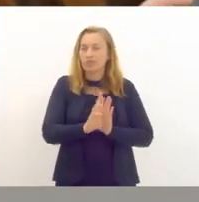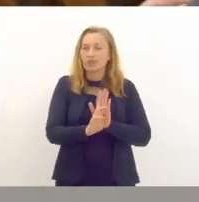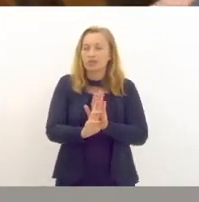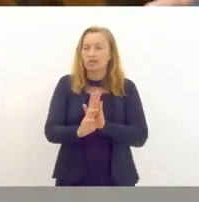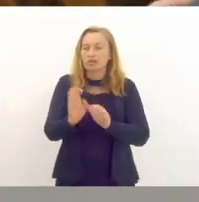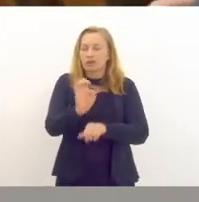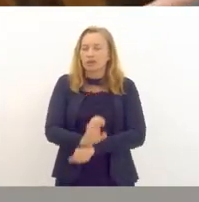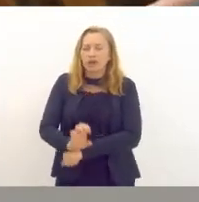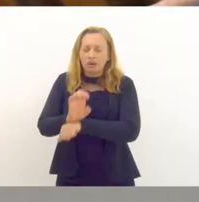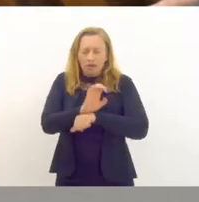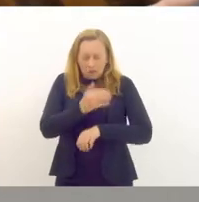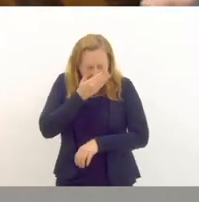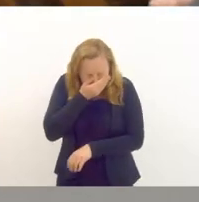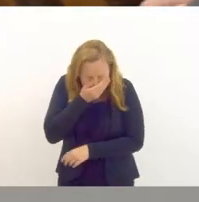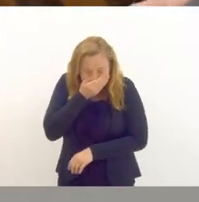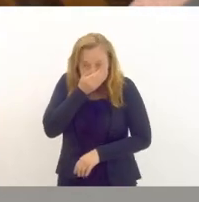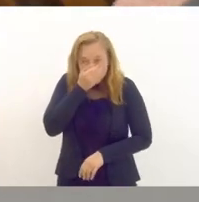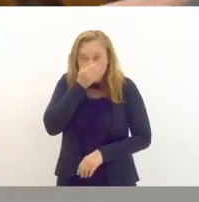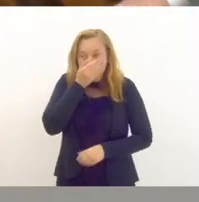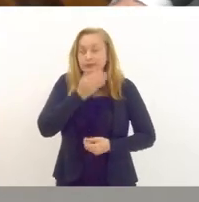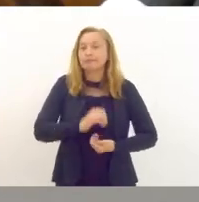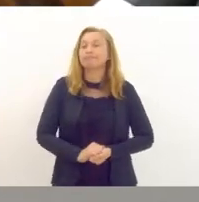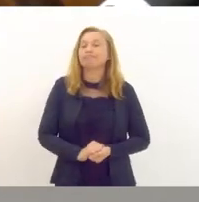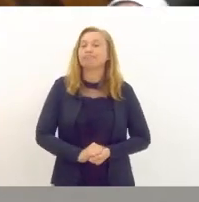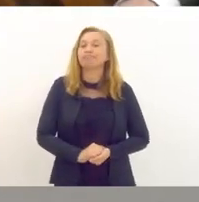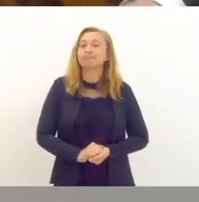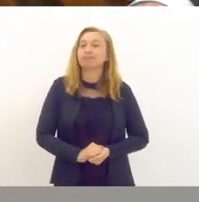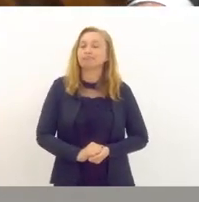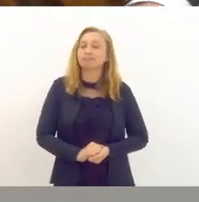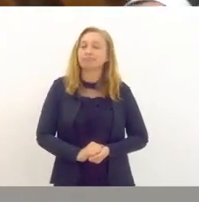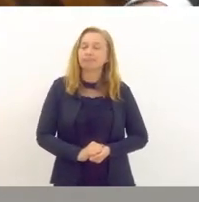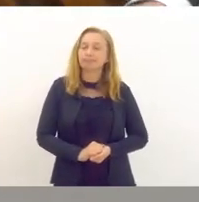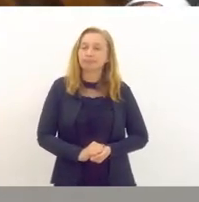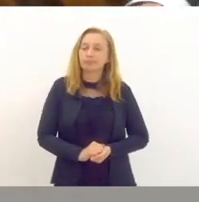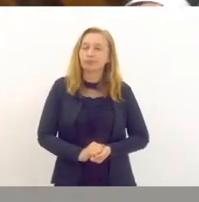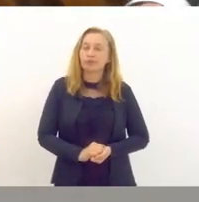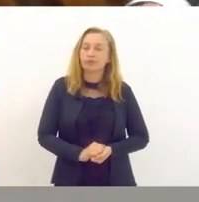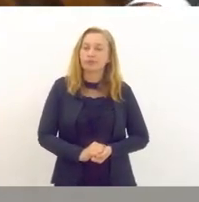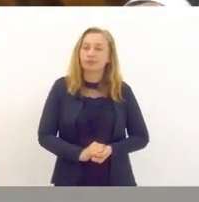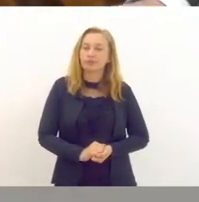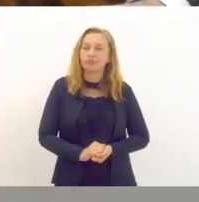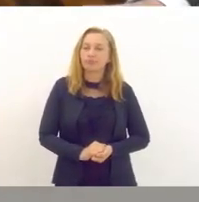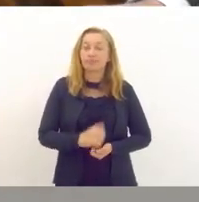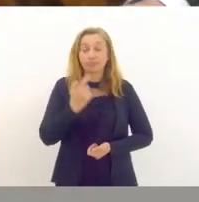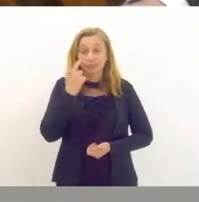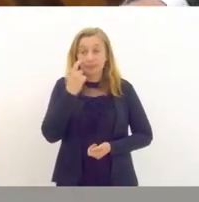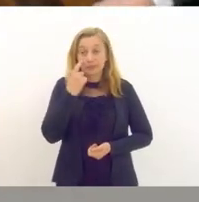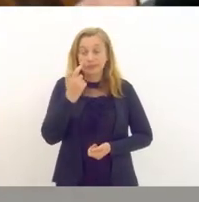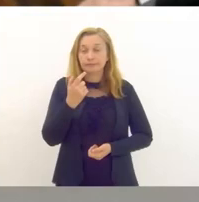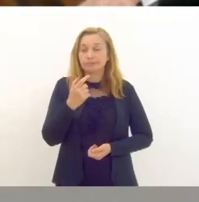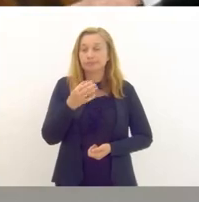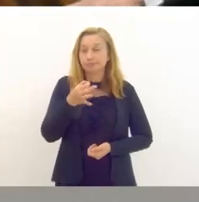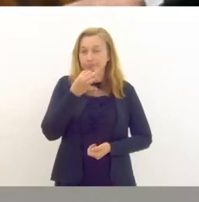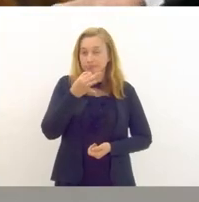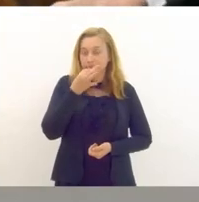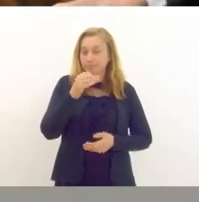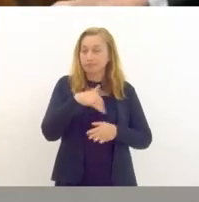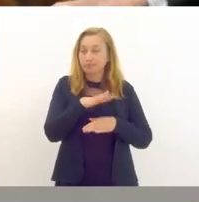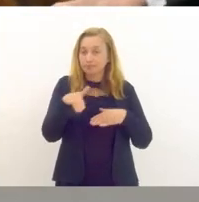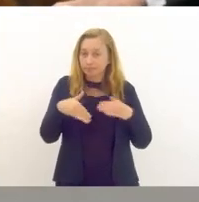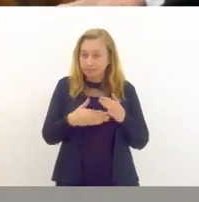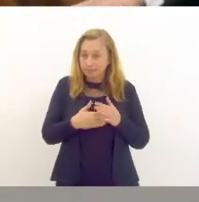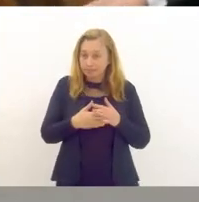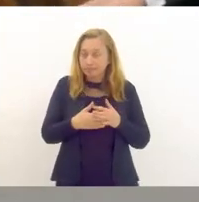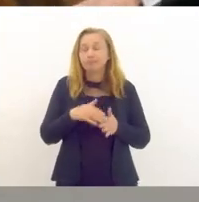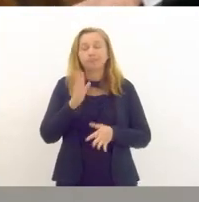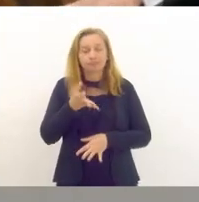os estados para ver se consenso algum posicionamento de todos aqueles